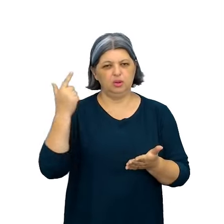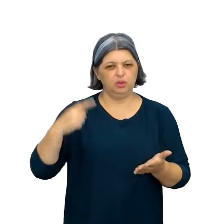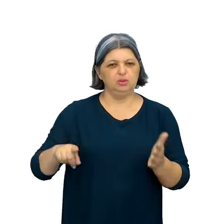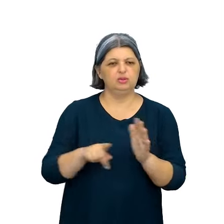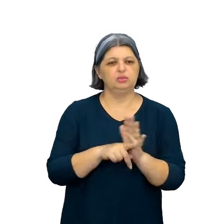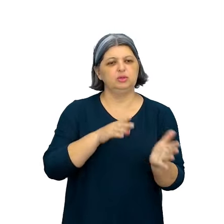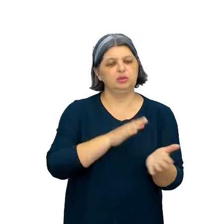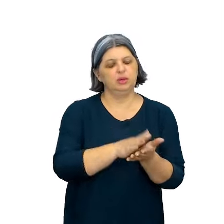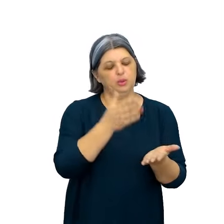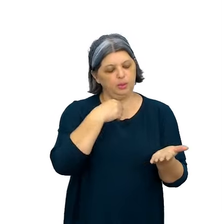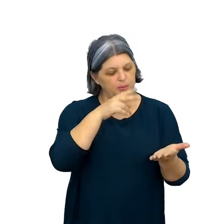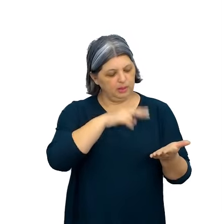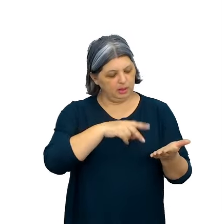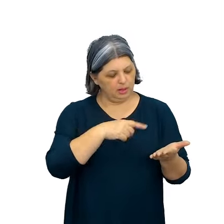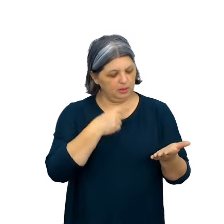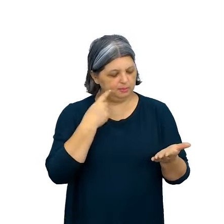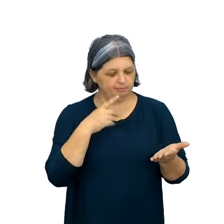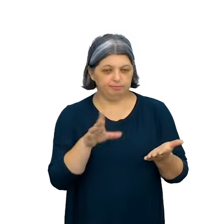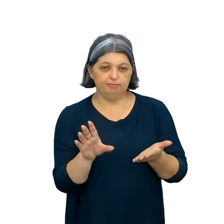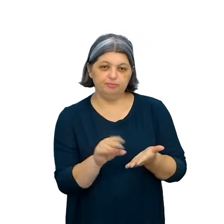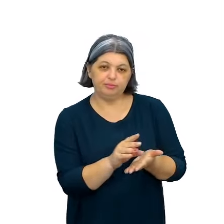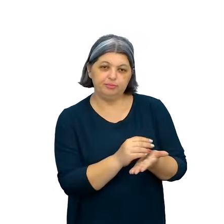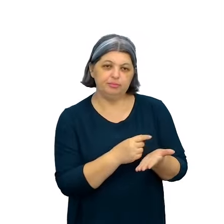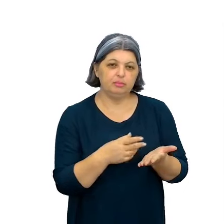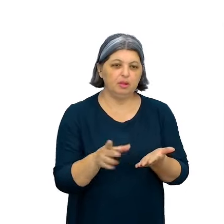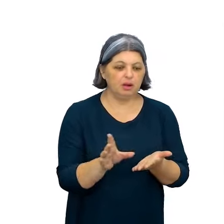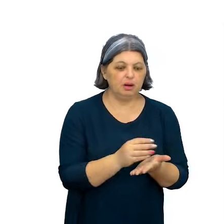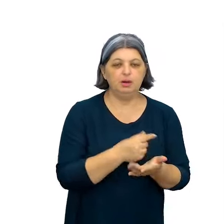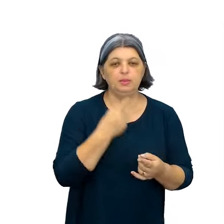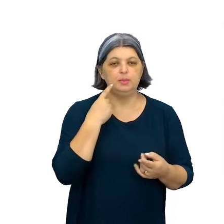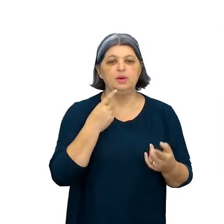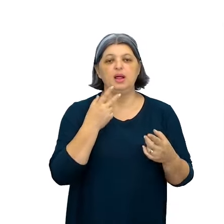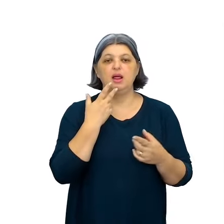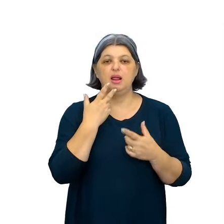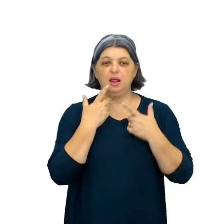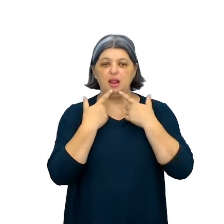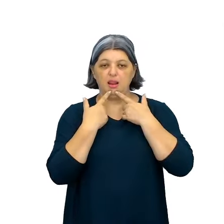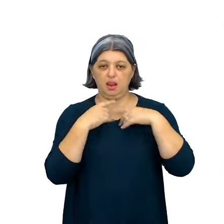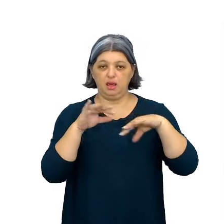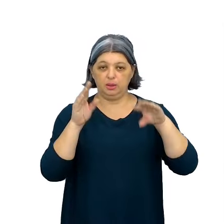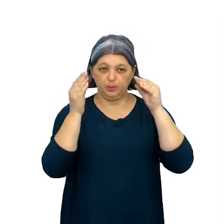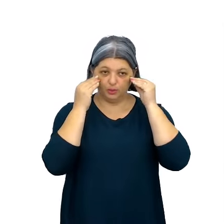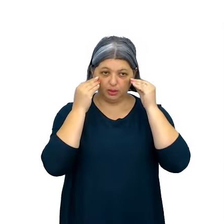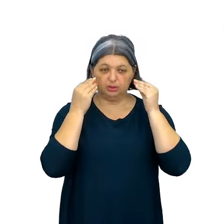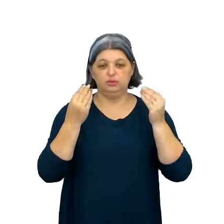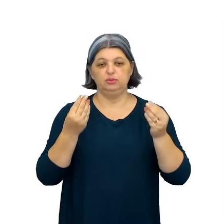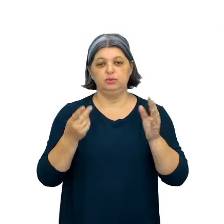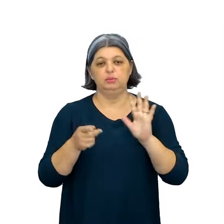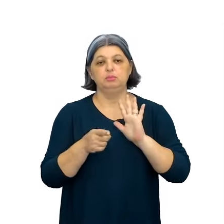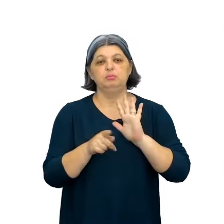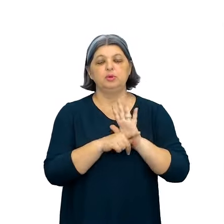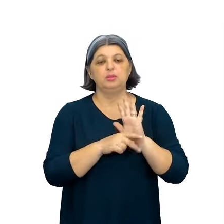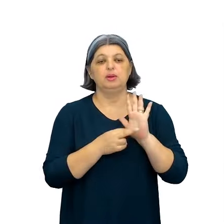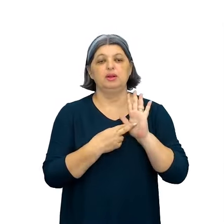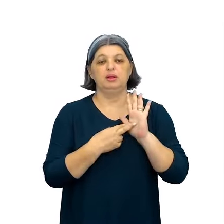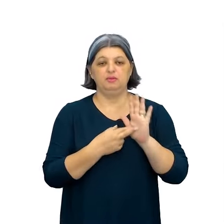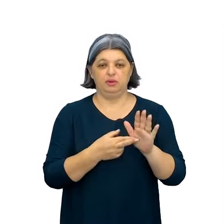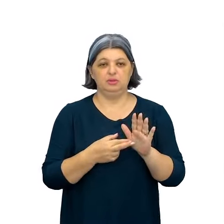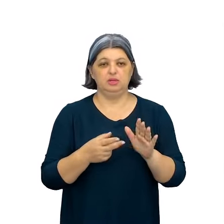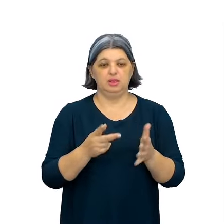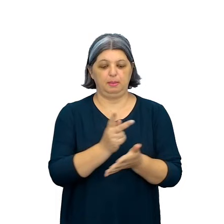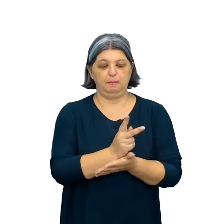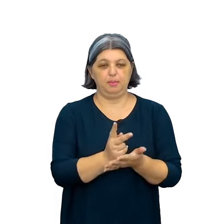lá, leu o jornal e tirou, não é? Ele tem uma linguagem bem referencial, né? Além de